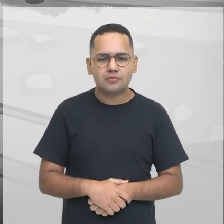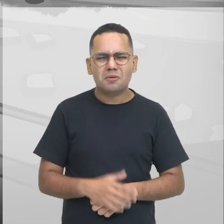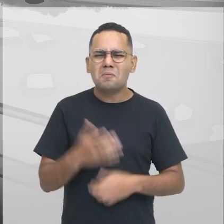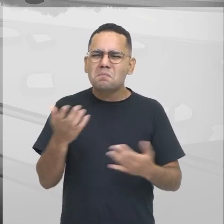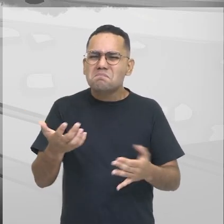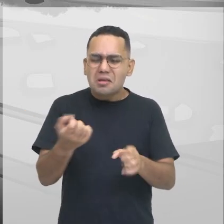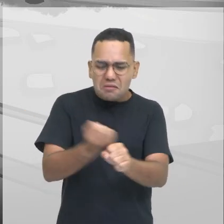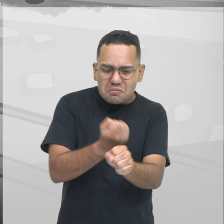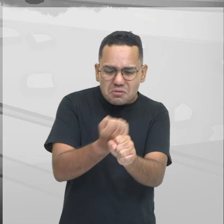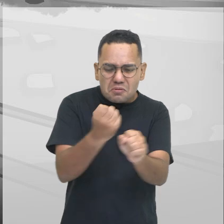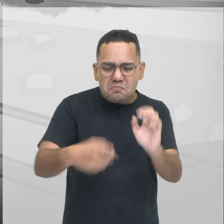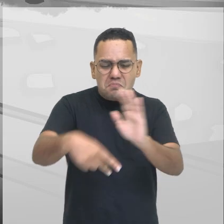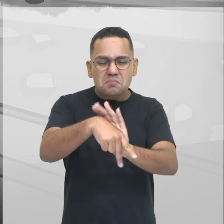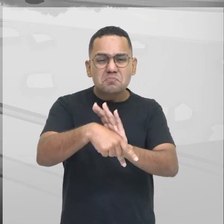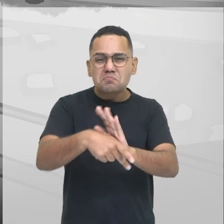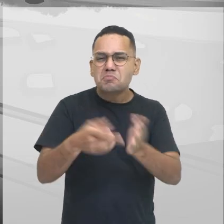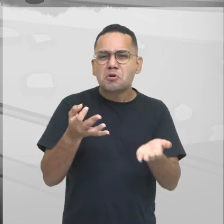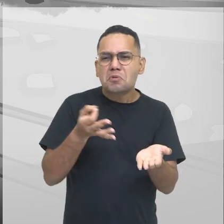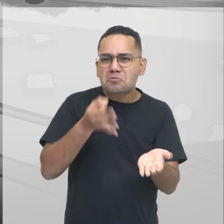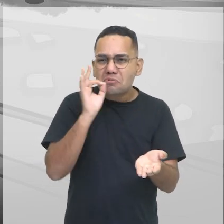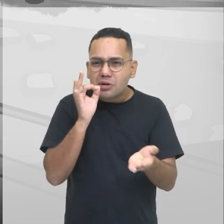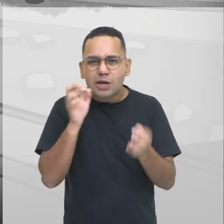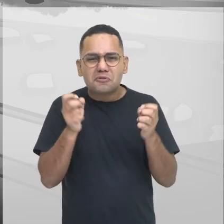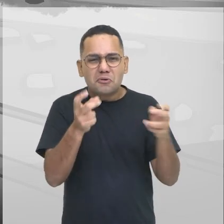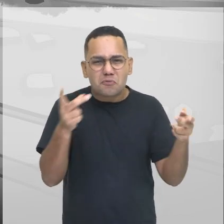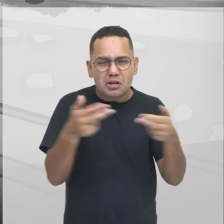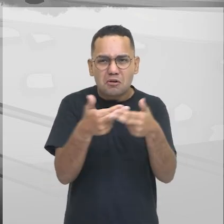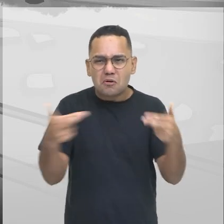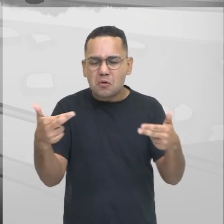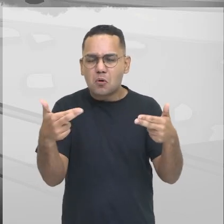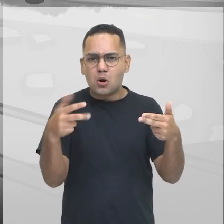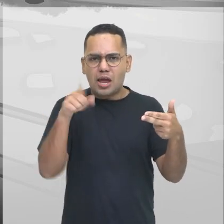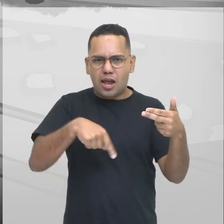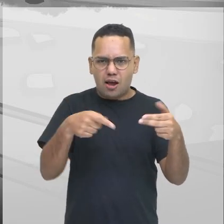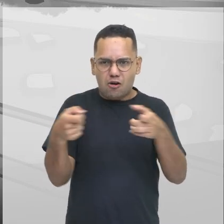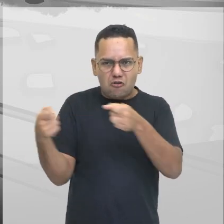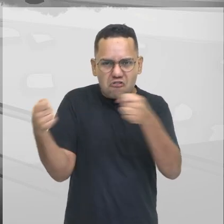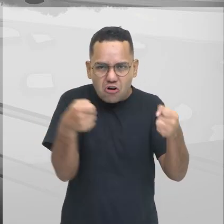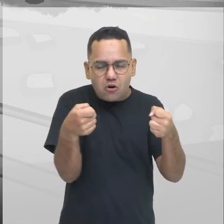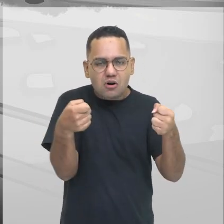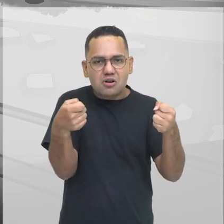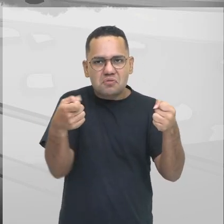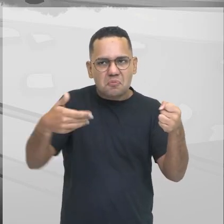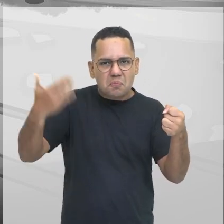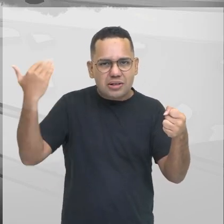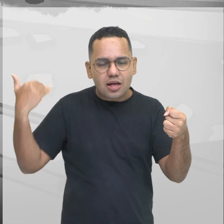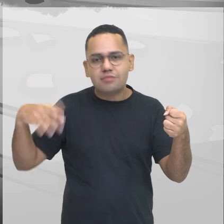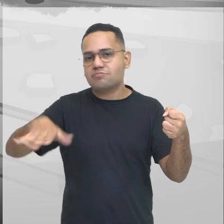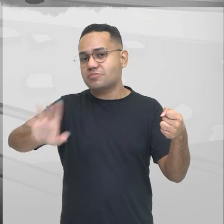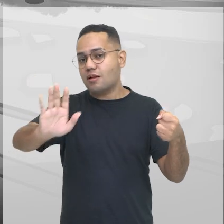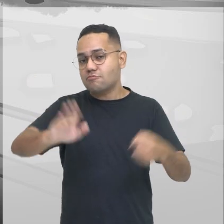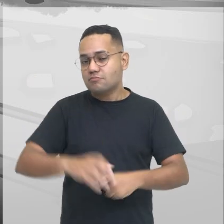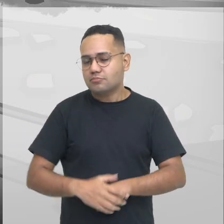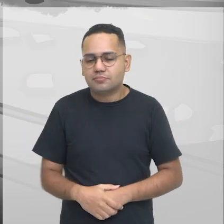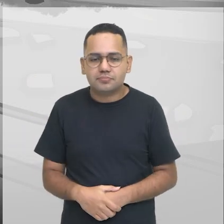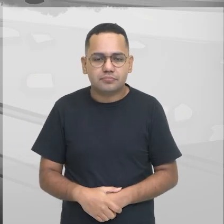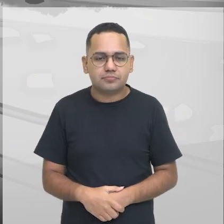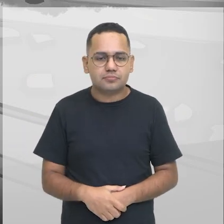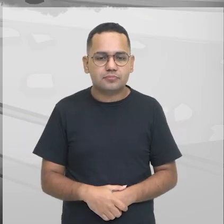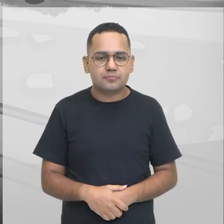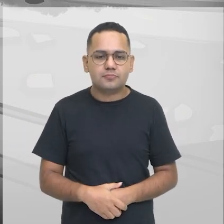não estavam mais com todo o poder que tinha em anos anteriores. Isso fez com que novos